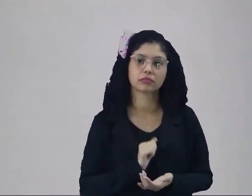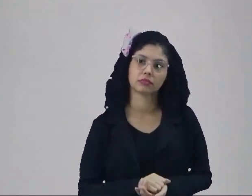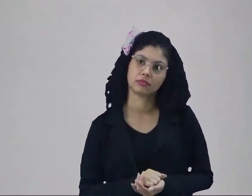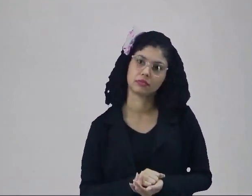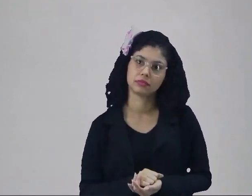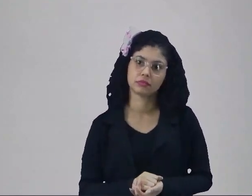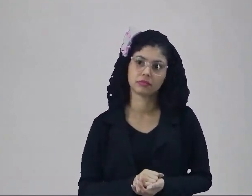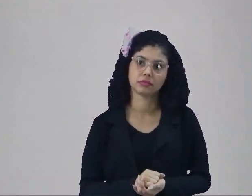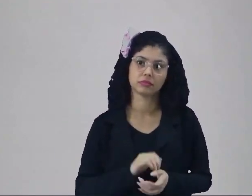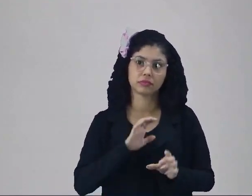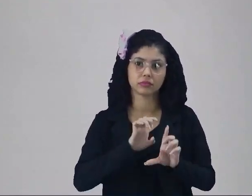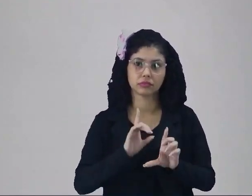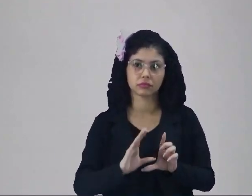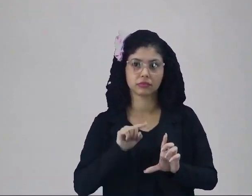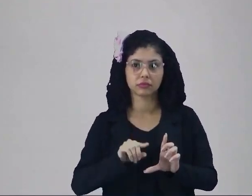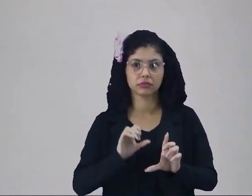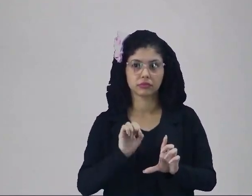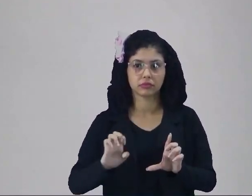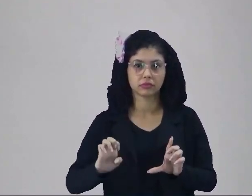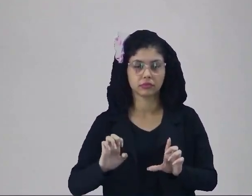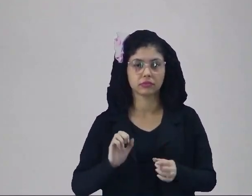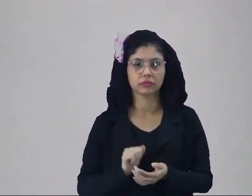plataforma